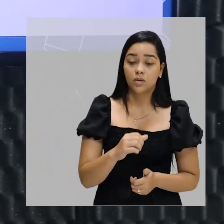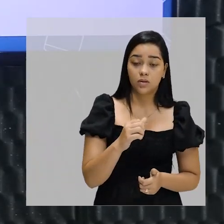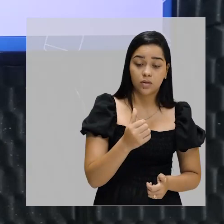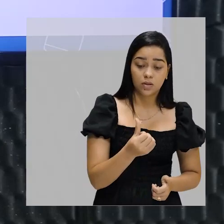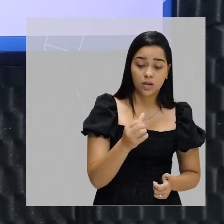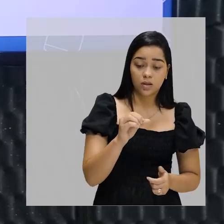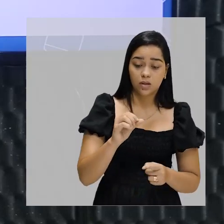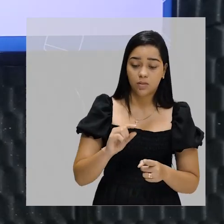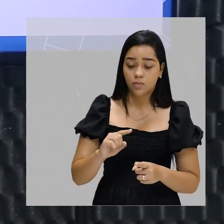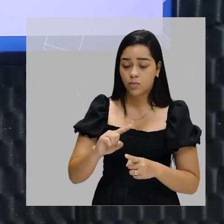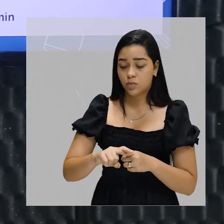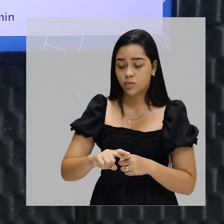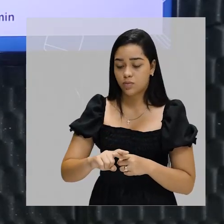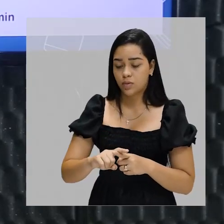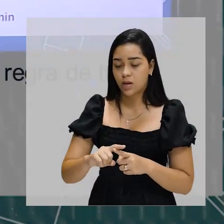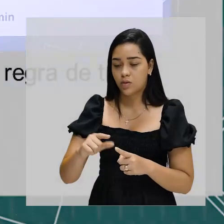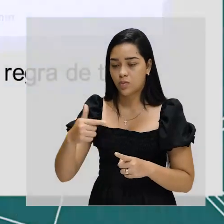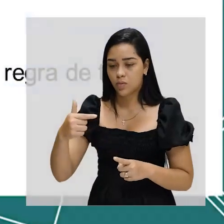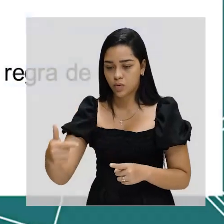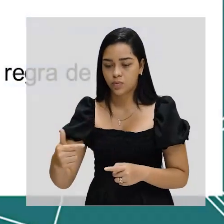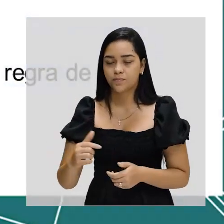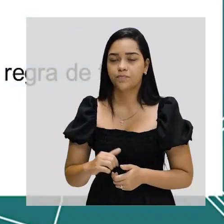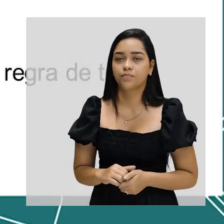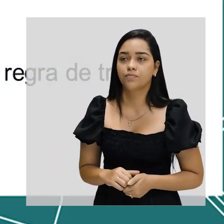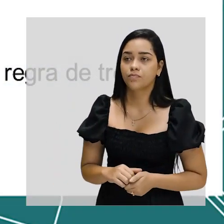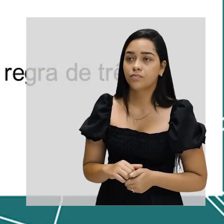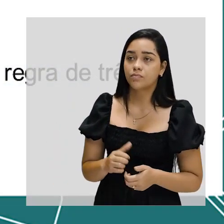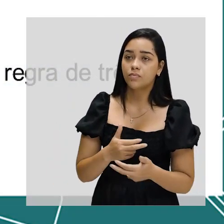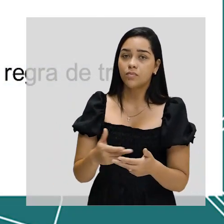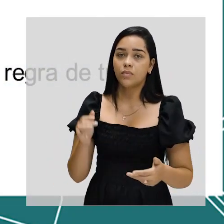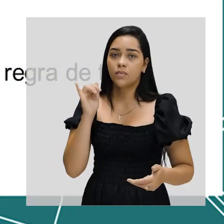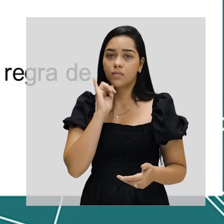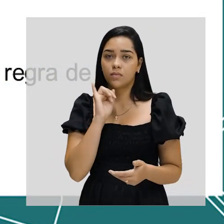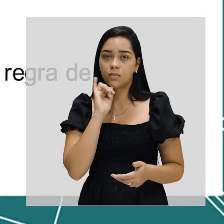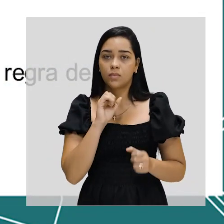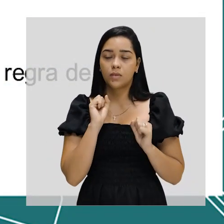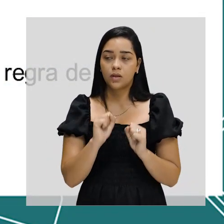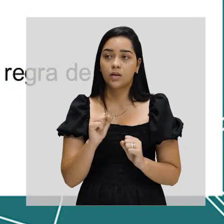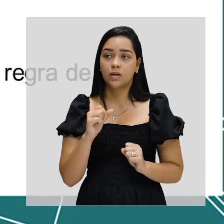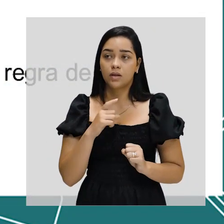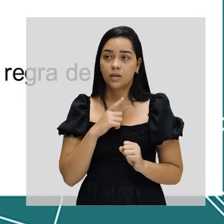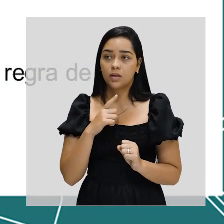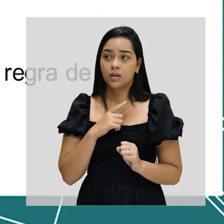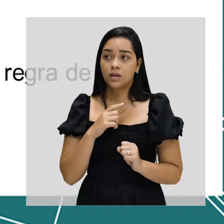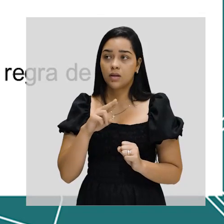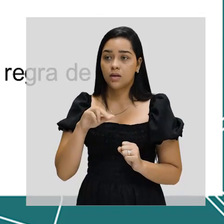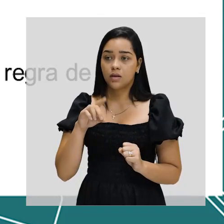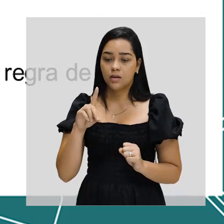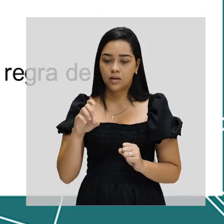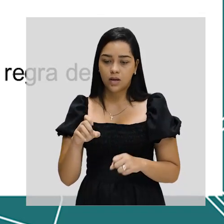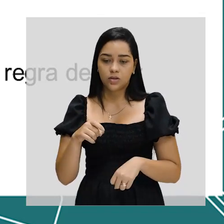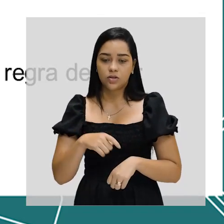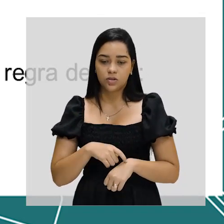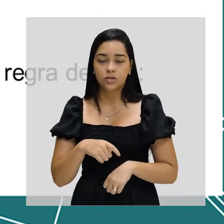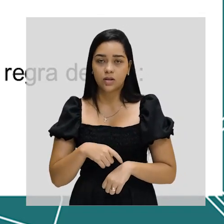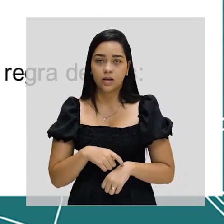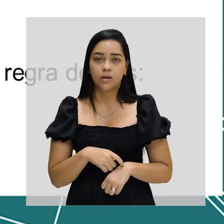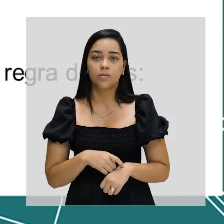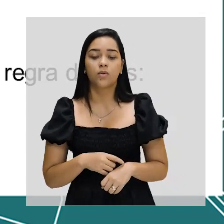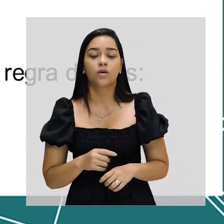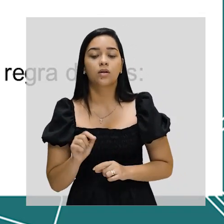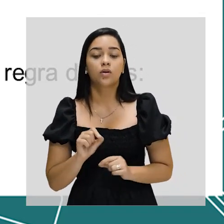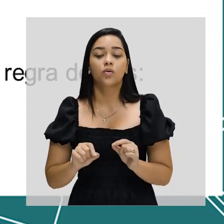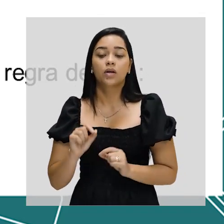60 multiplicado por 2. Últimos exemplos para a gente trabalhar a unidade de tempo.